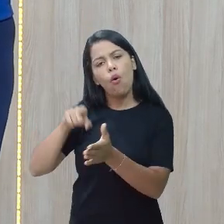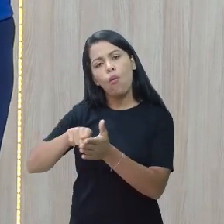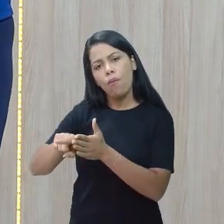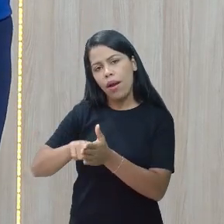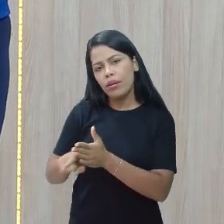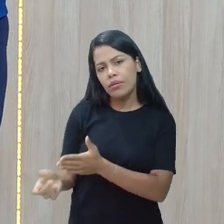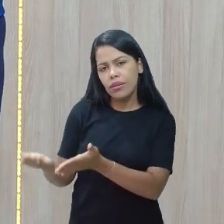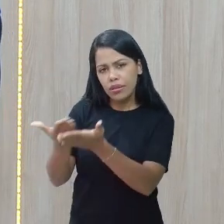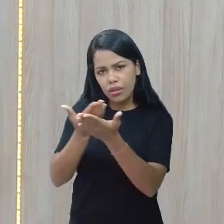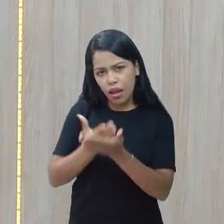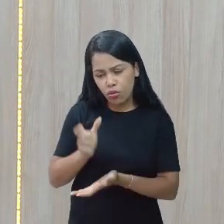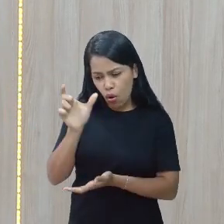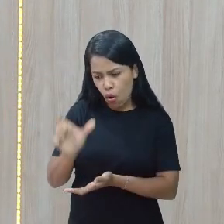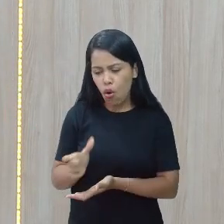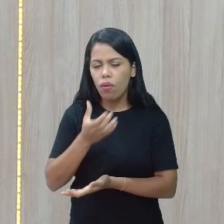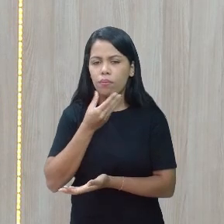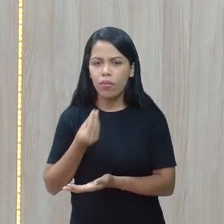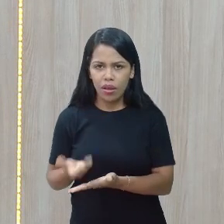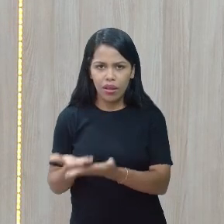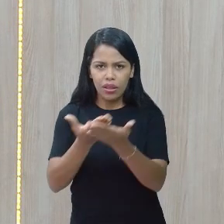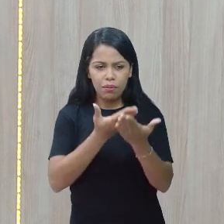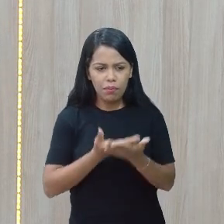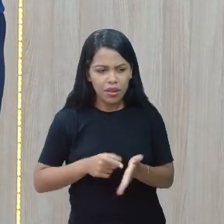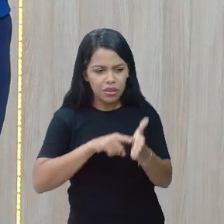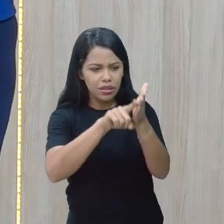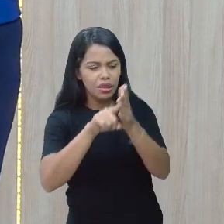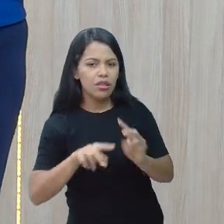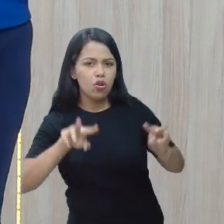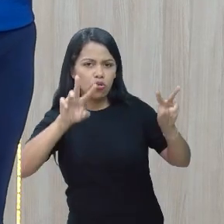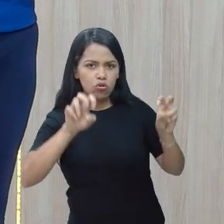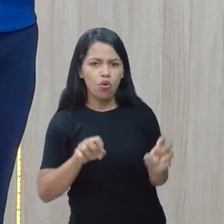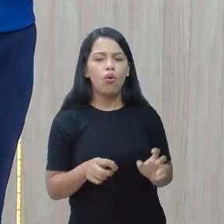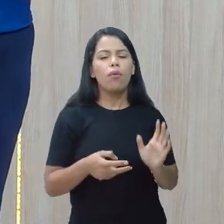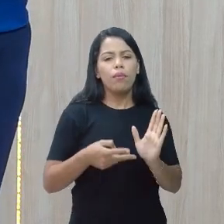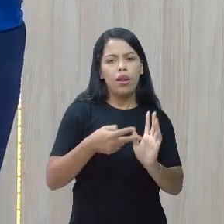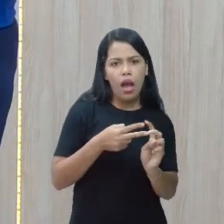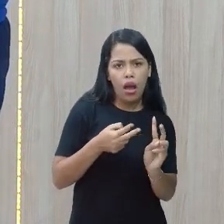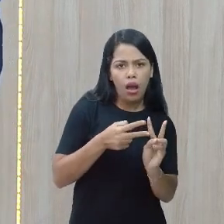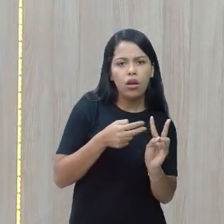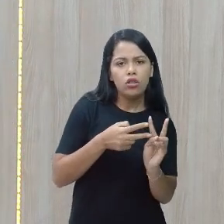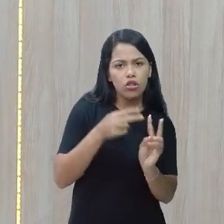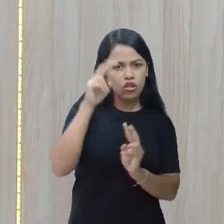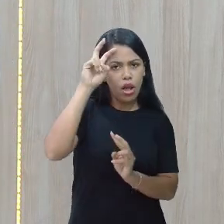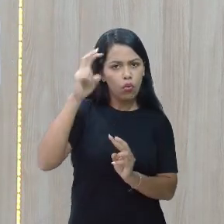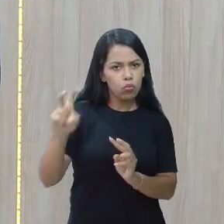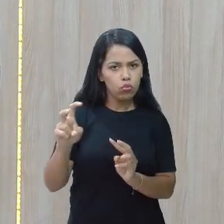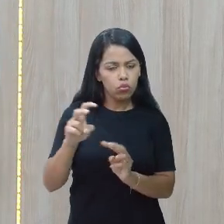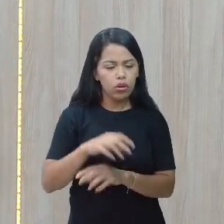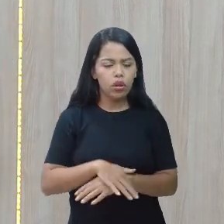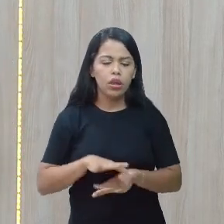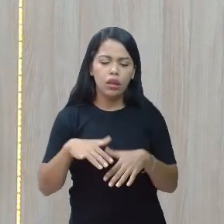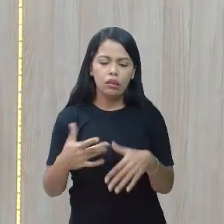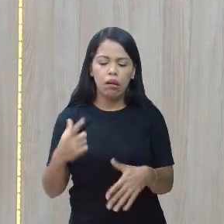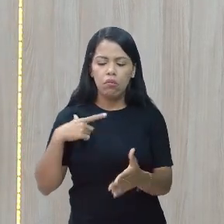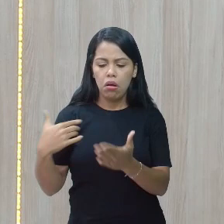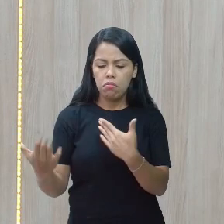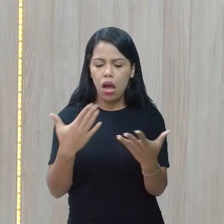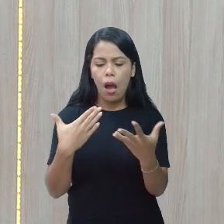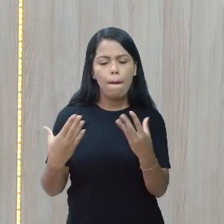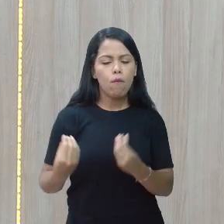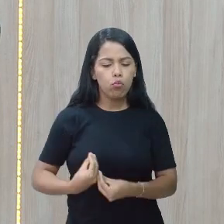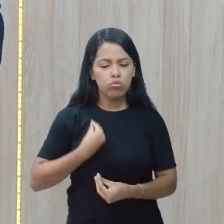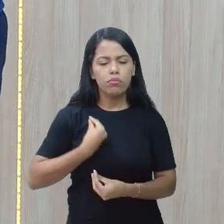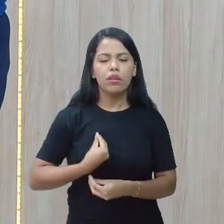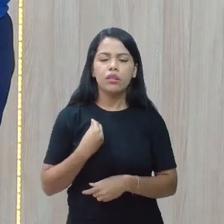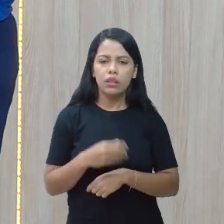pelos pesquisadores que pesquisam a cultura indígena. Eles têm, essa discussão ela está muito